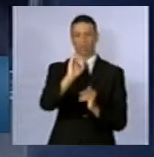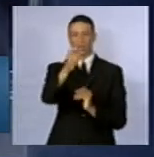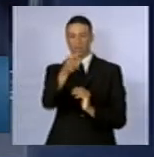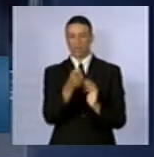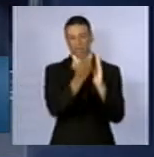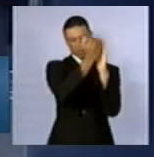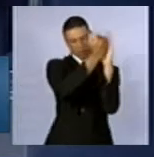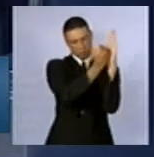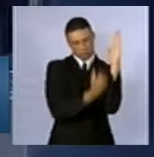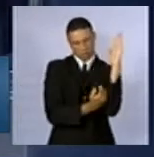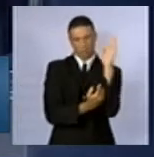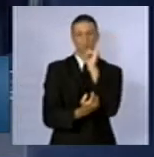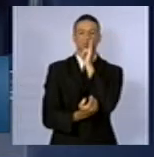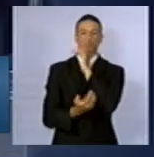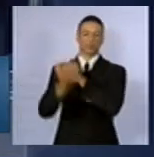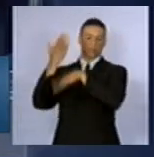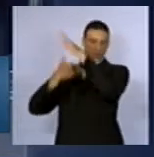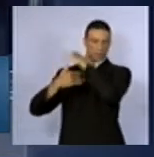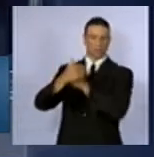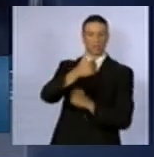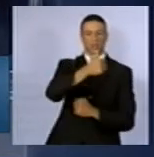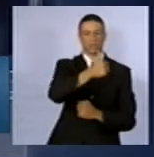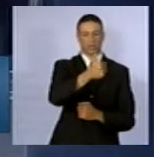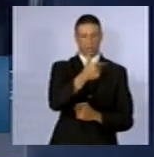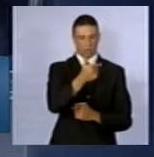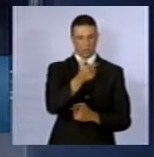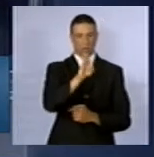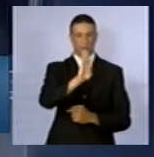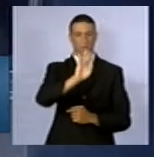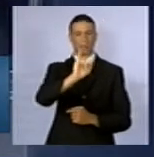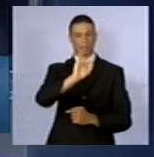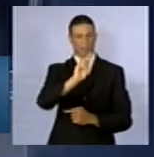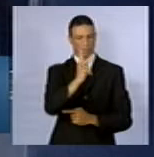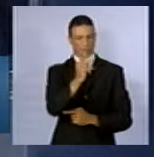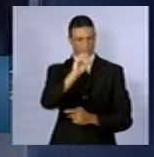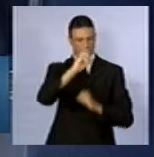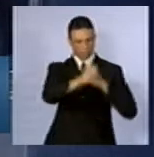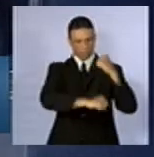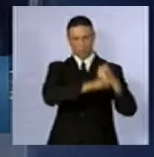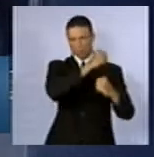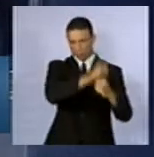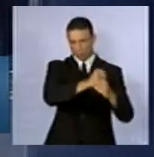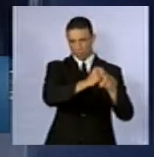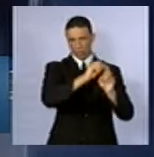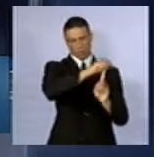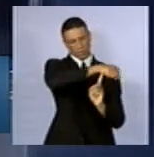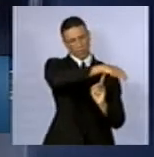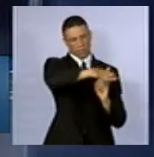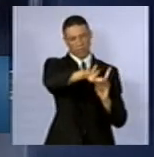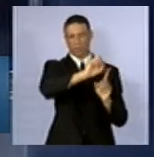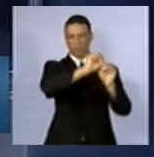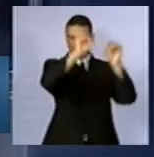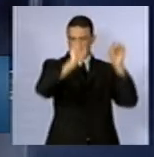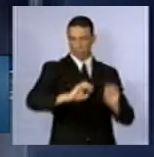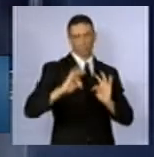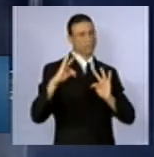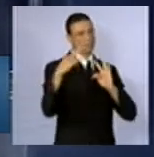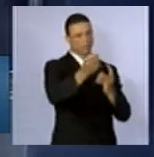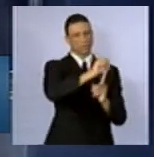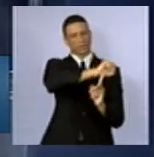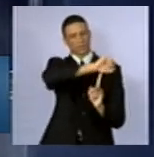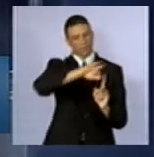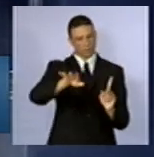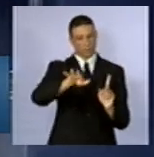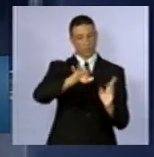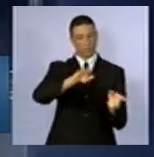ela passou era R bilhões de reais por ano de todas as transmissoras de todo o sistema de transmissão